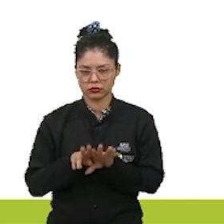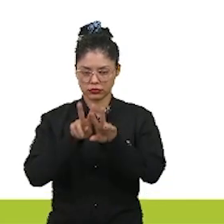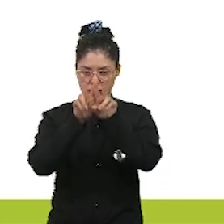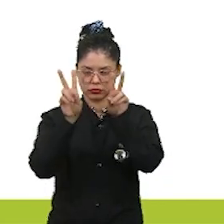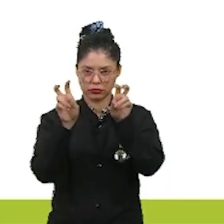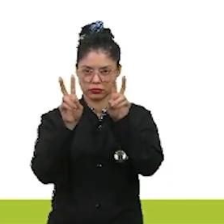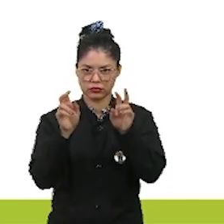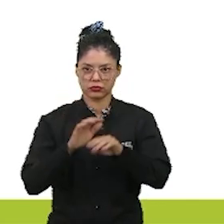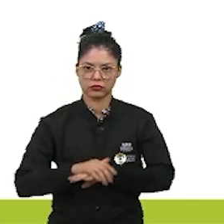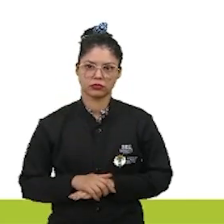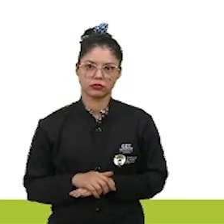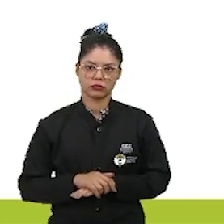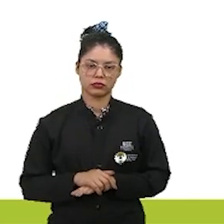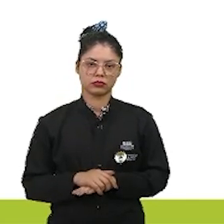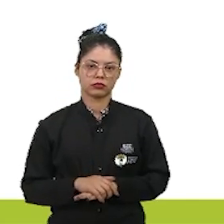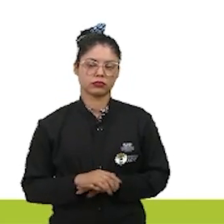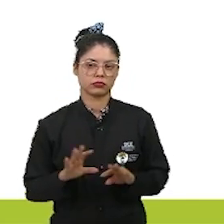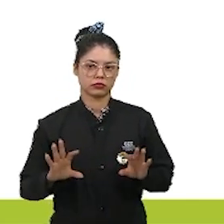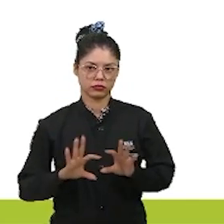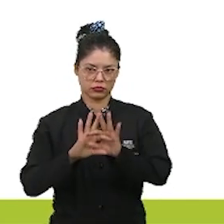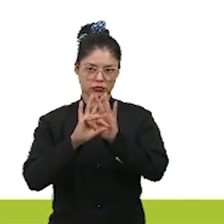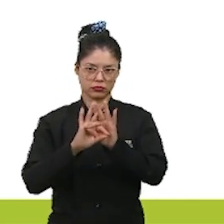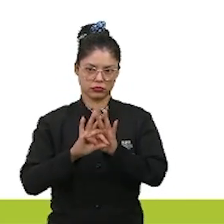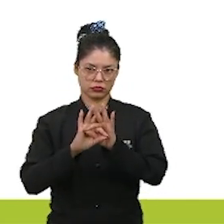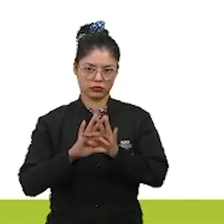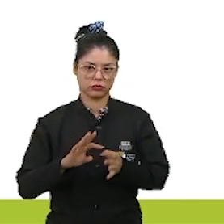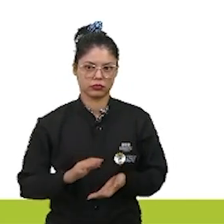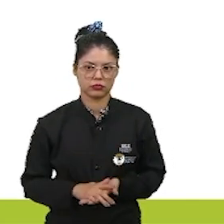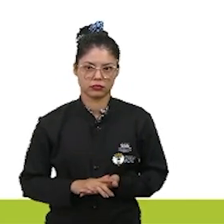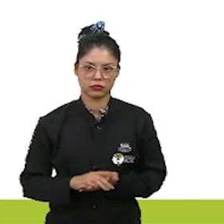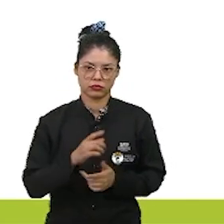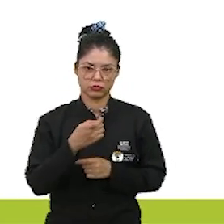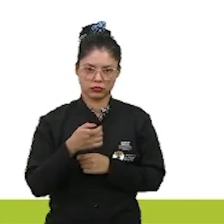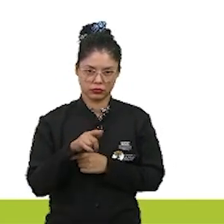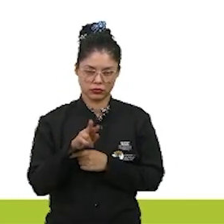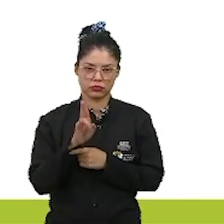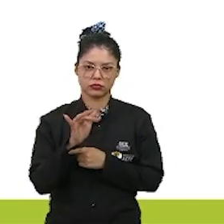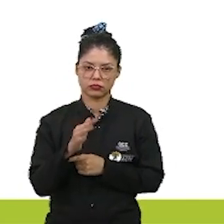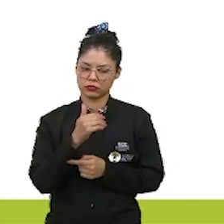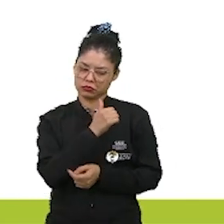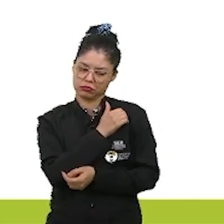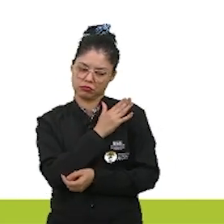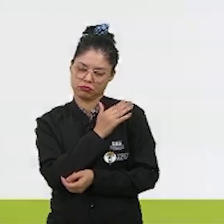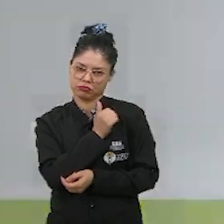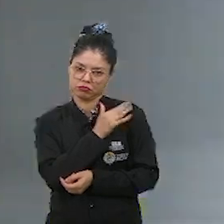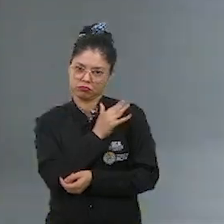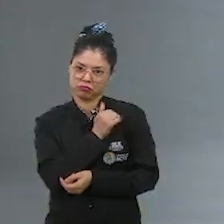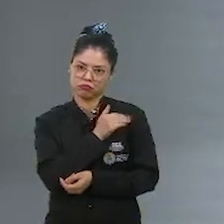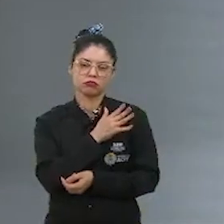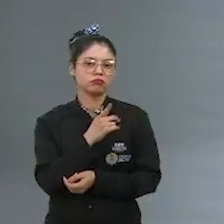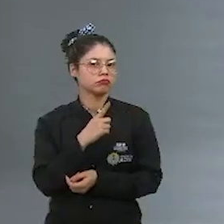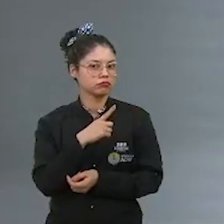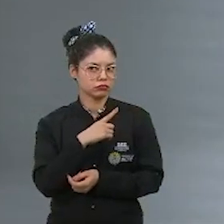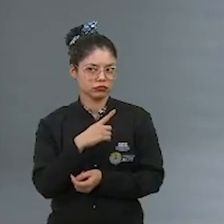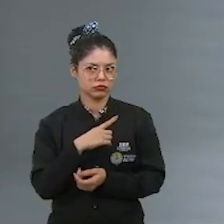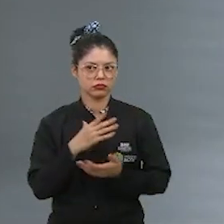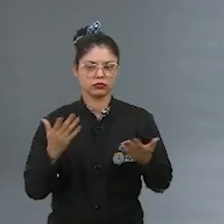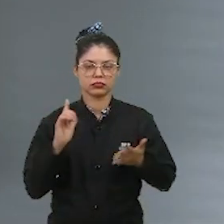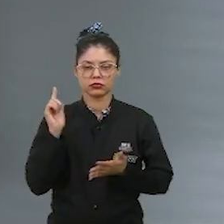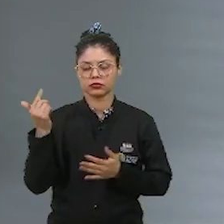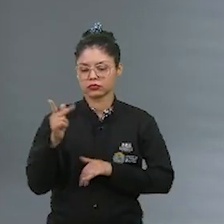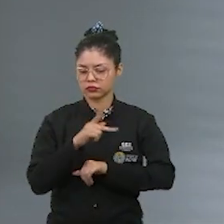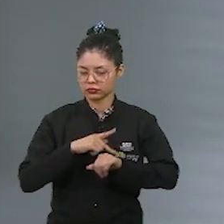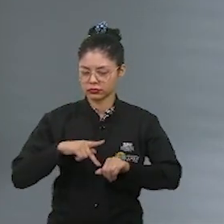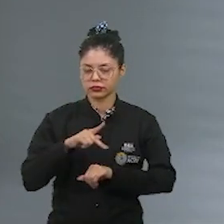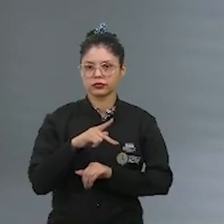da redação está mais relacionado à questão da xenofobia, né, o preconceito que essas pessoas que são de outros